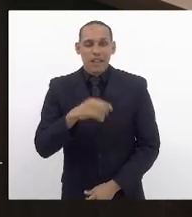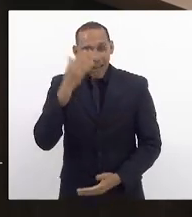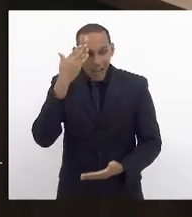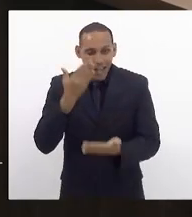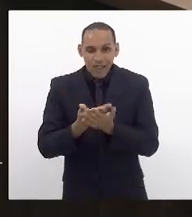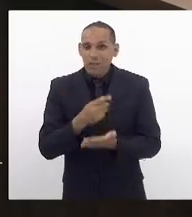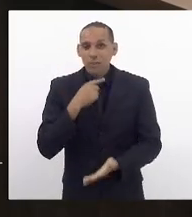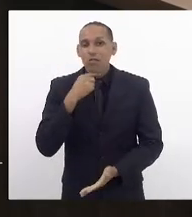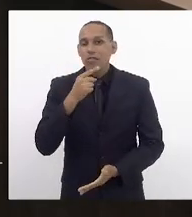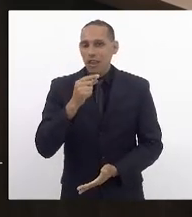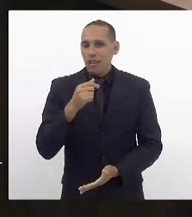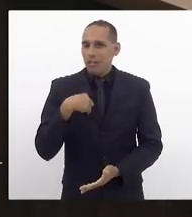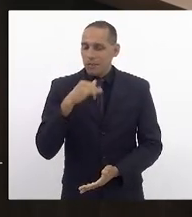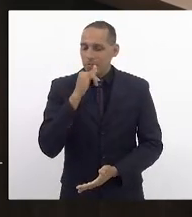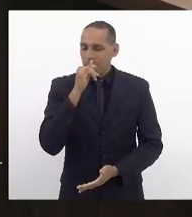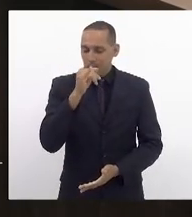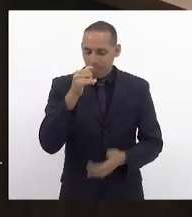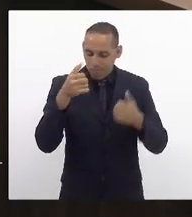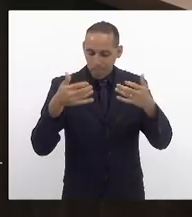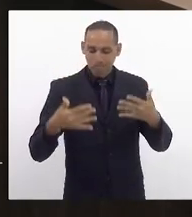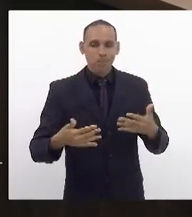dizer.